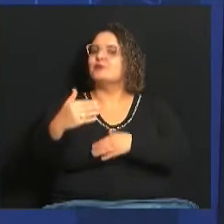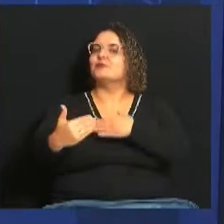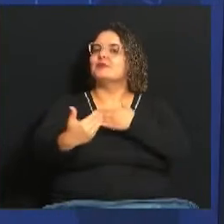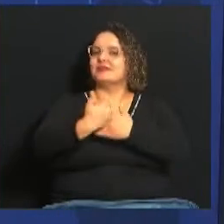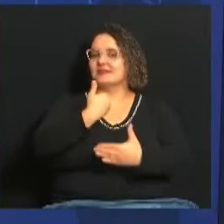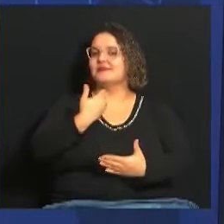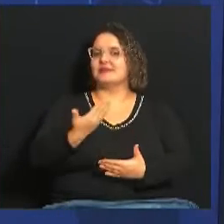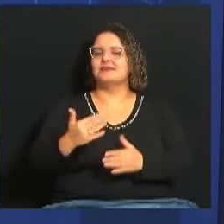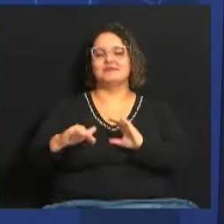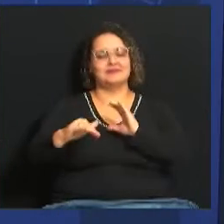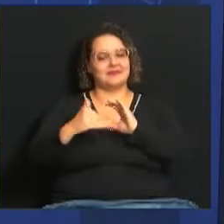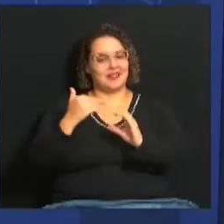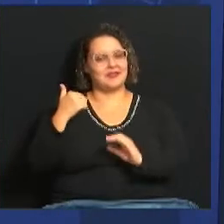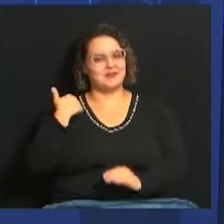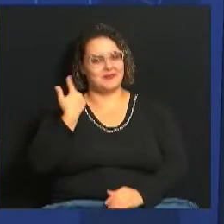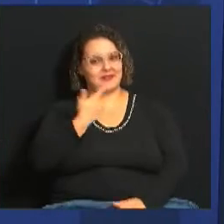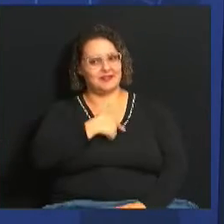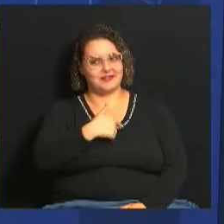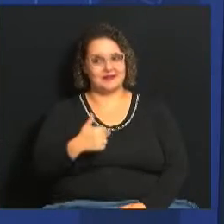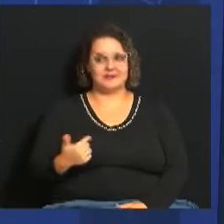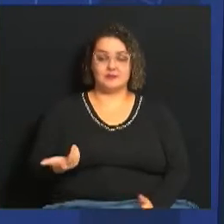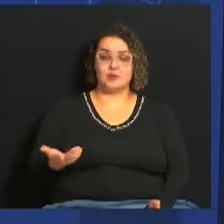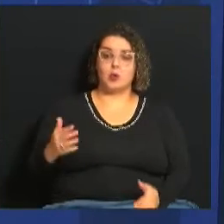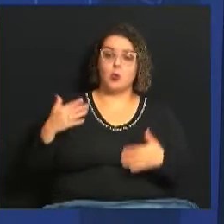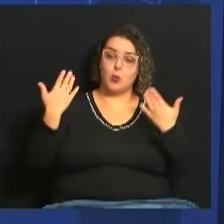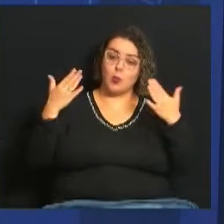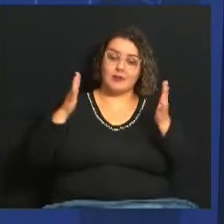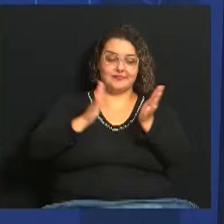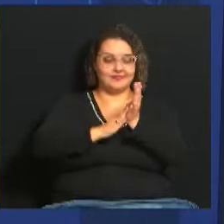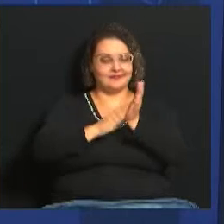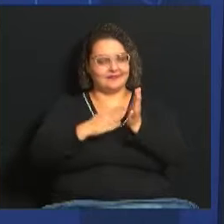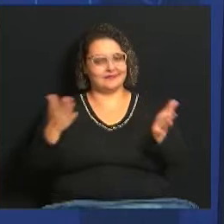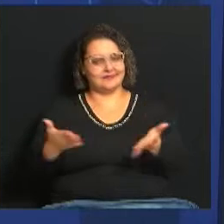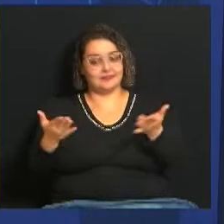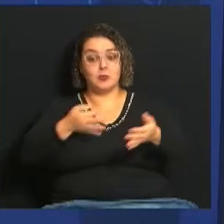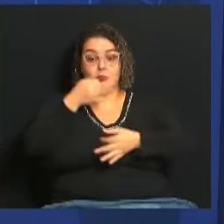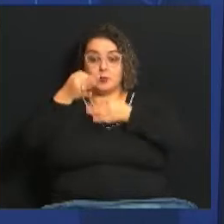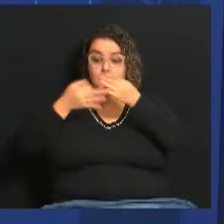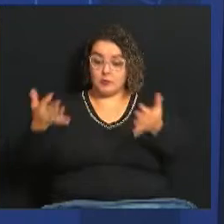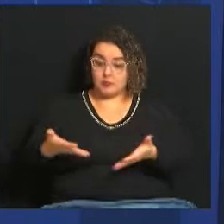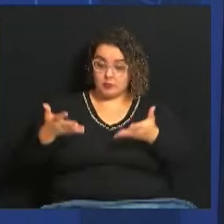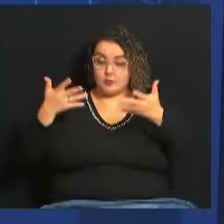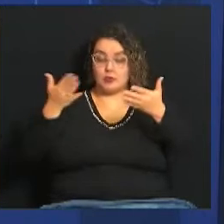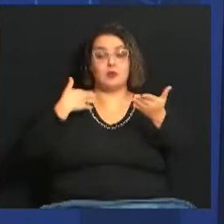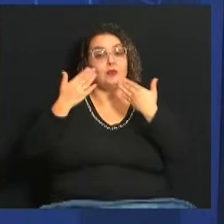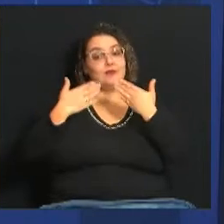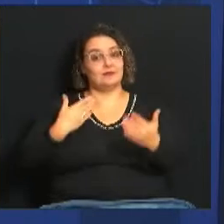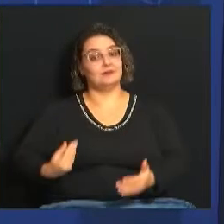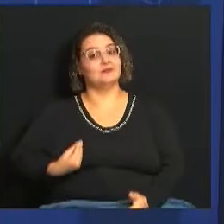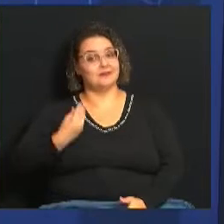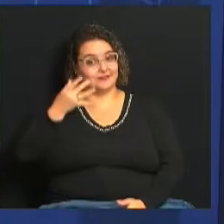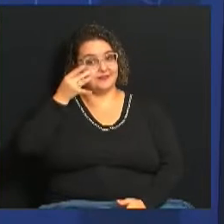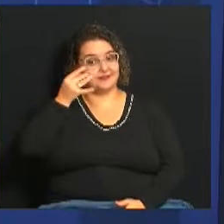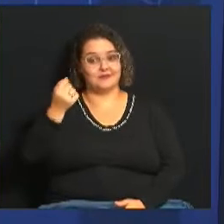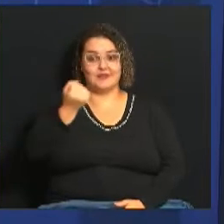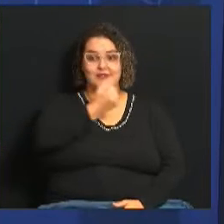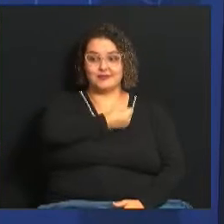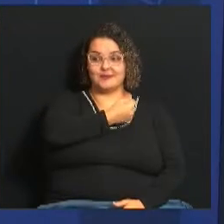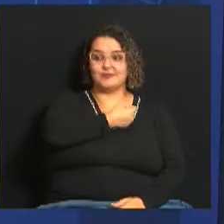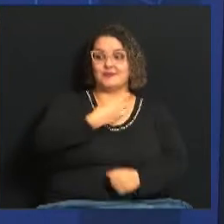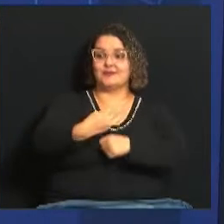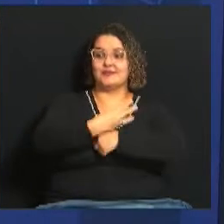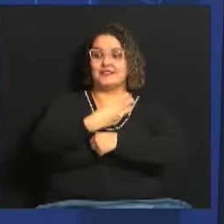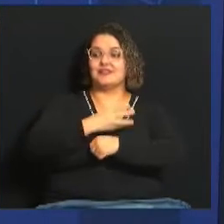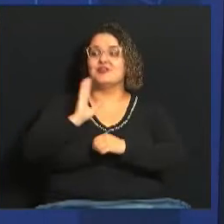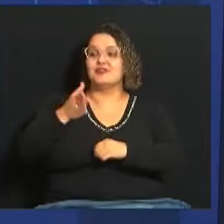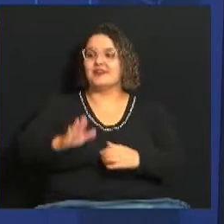hein? Envie a sua mensagem, um elogio, uma crítica construtiva. A gente conversa ao vivo para o número do nosso WhatsApp que já está